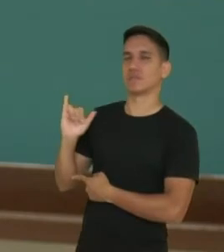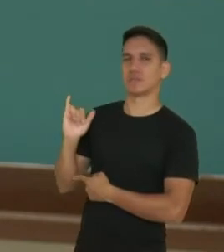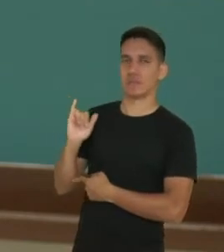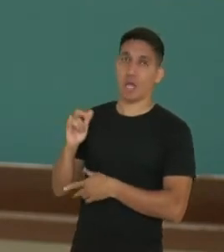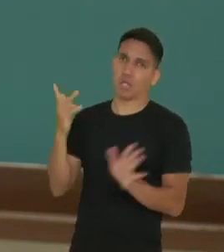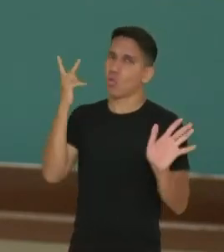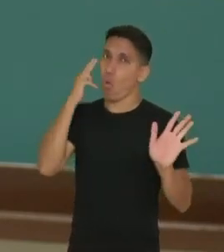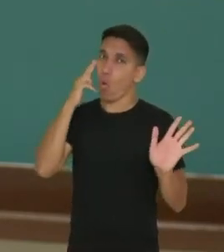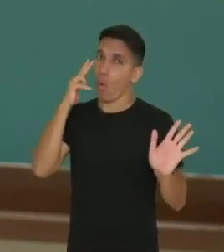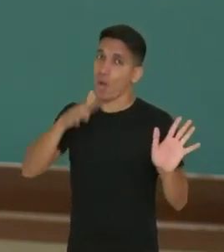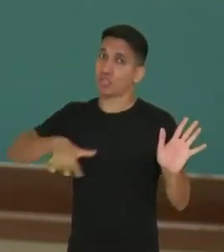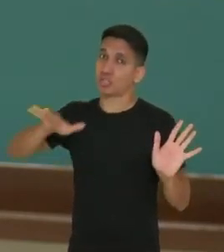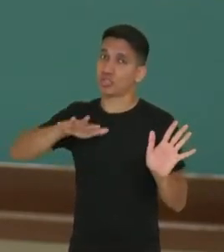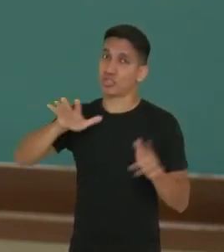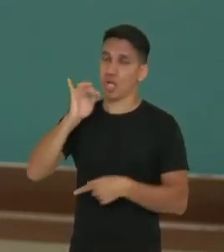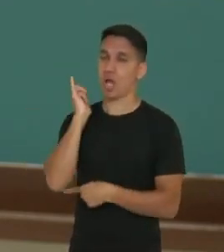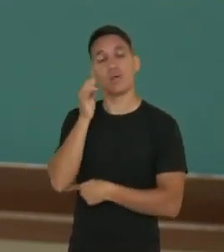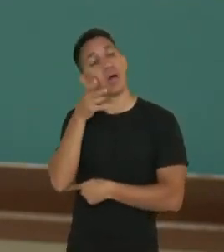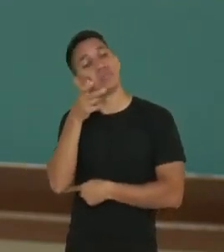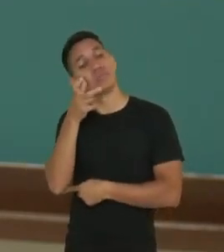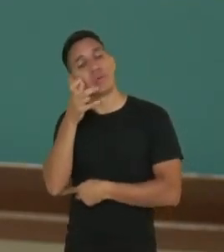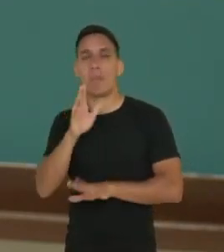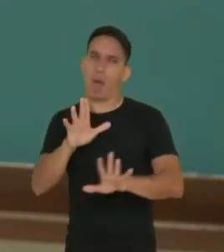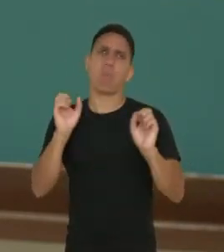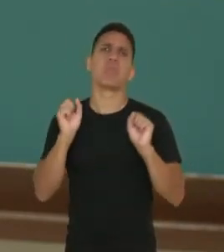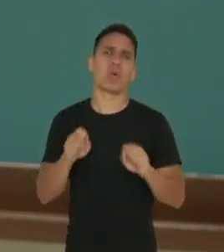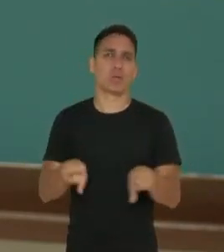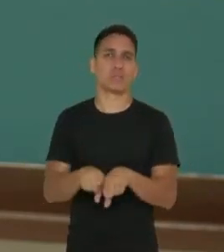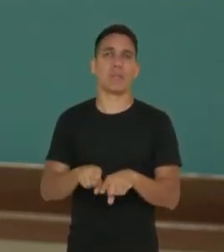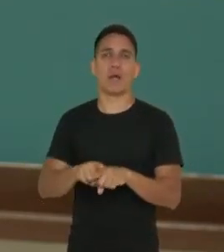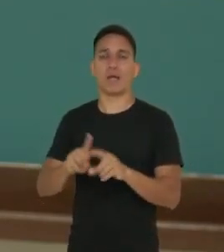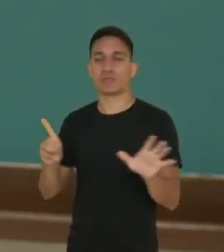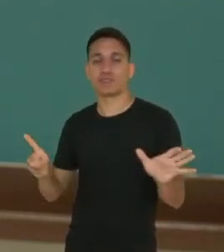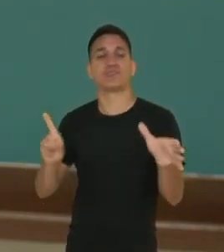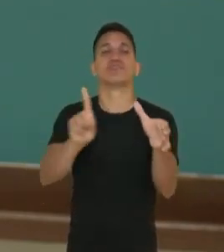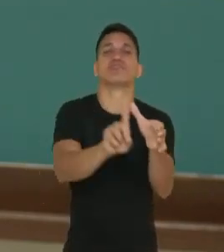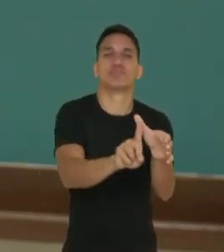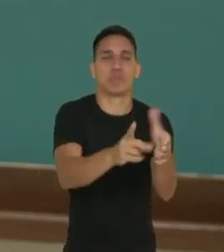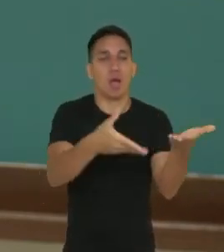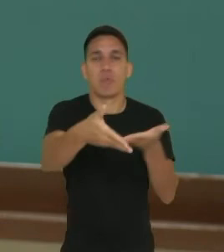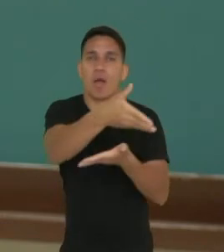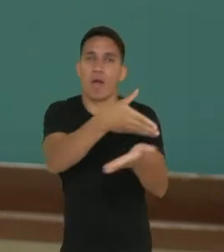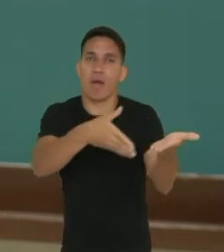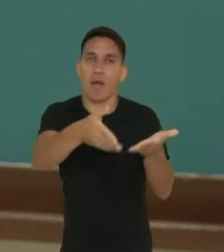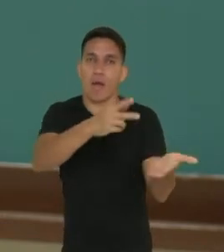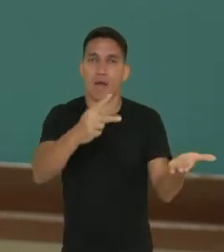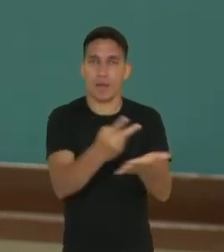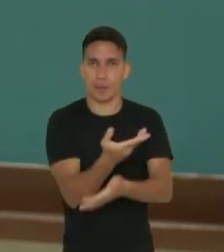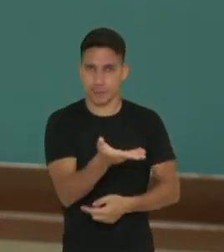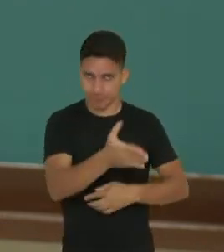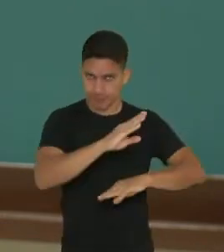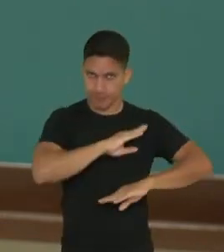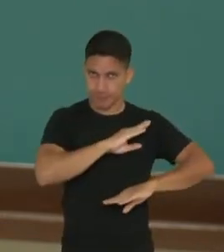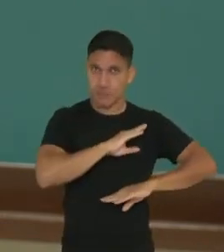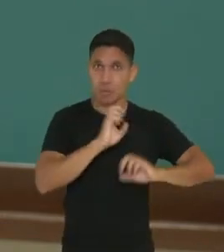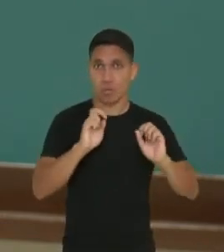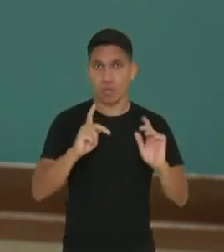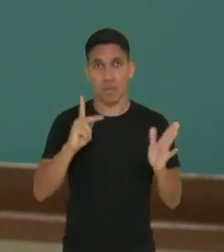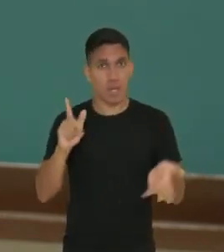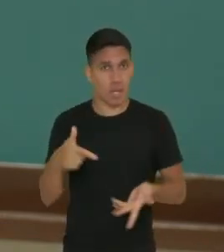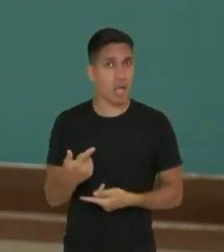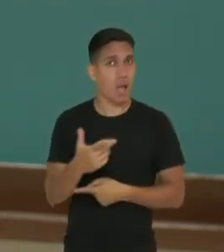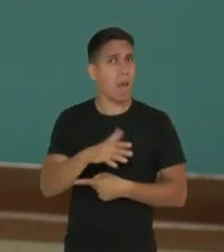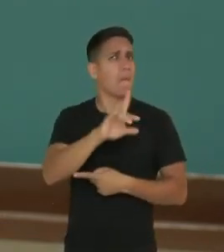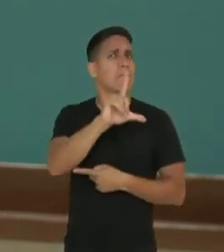observador, geralmente. Mas ele também pode participar, ou seja, ser envolvido nas ações, no fato, tá? Isso é menos